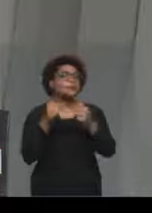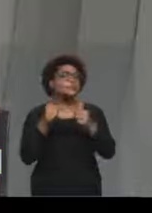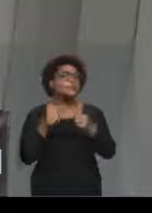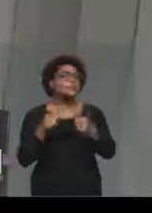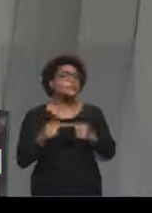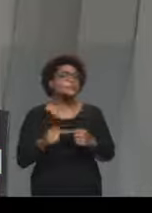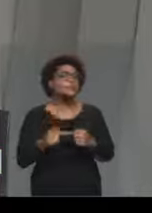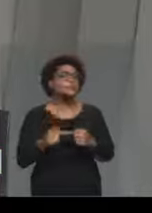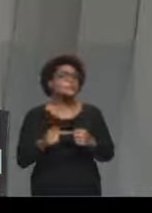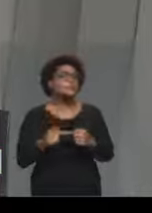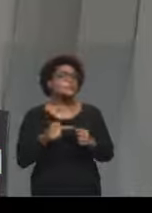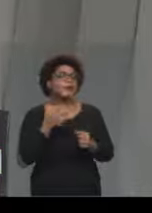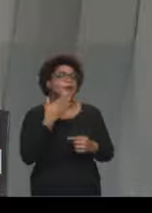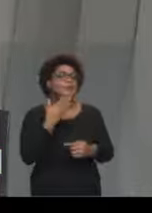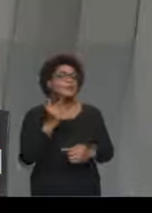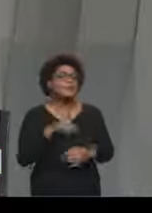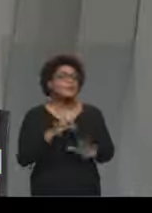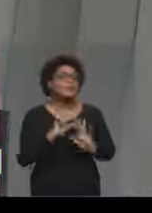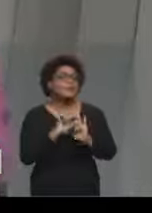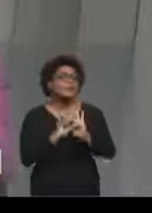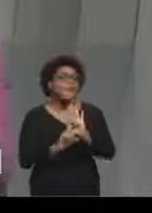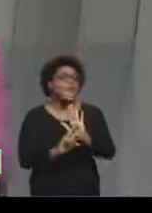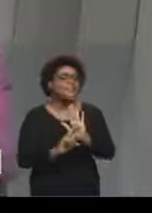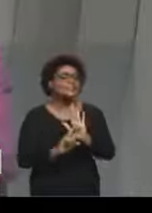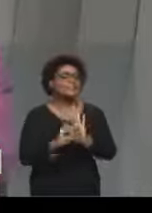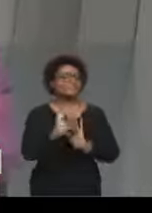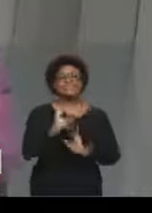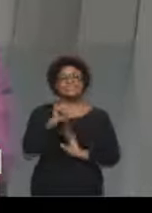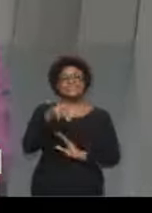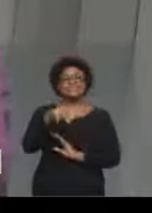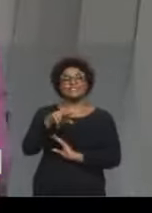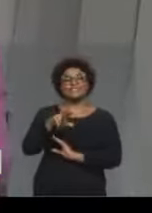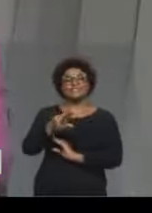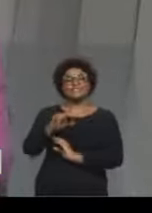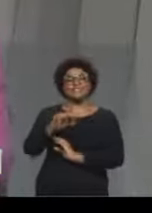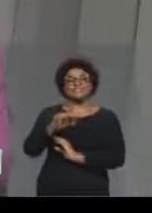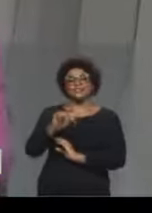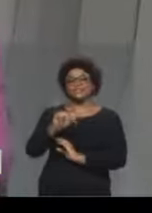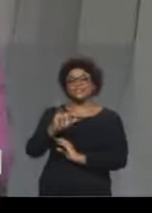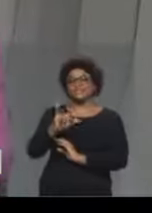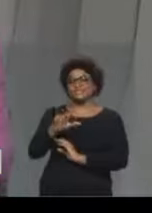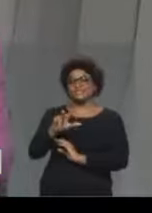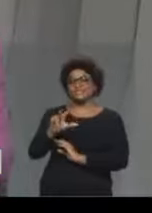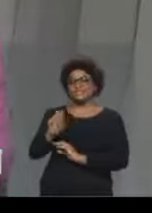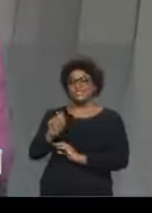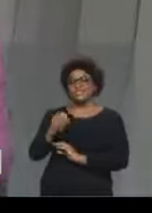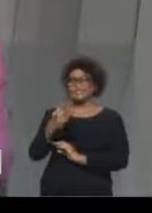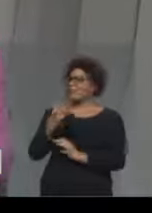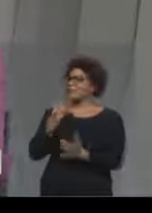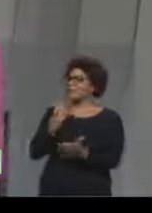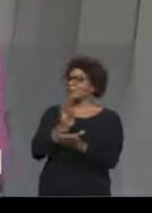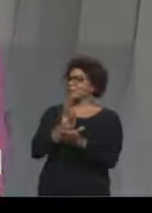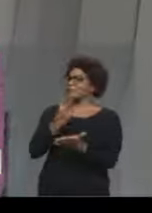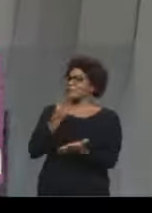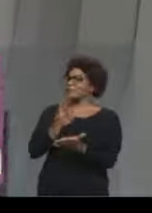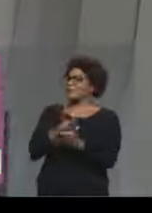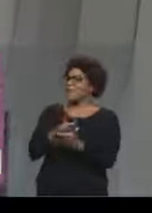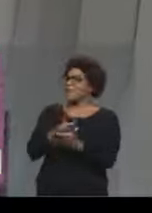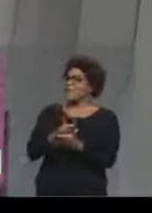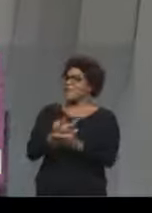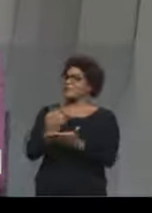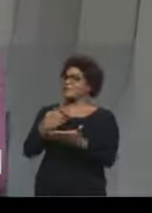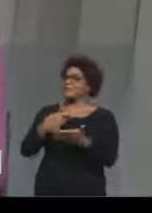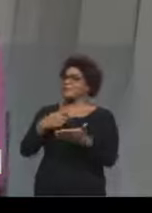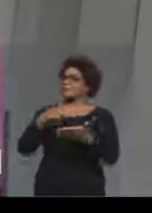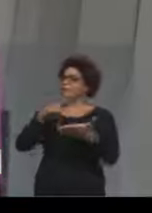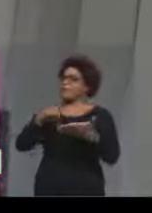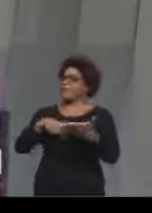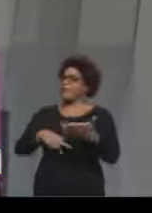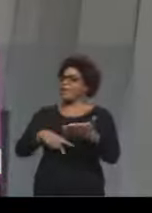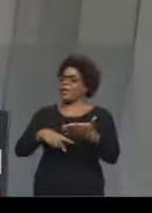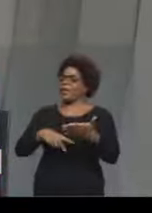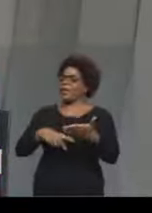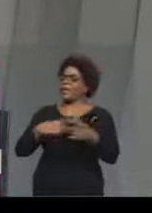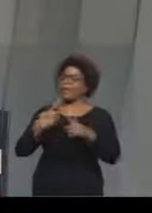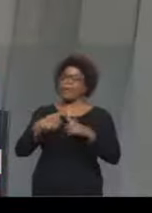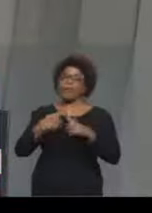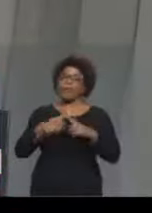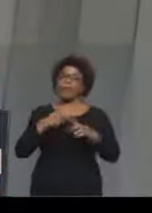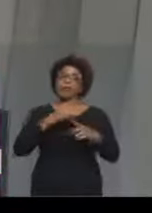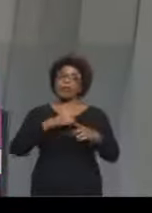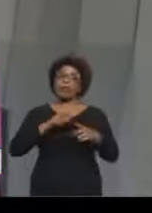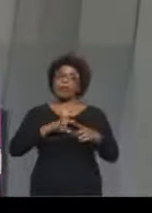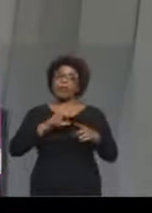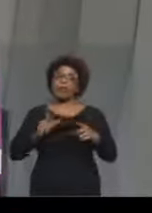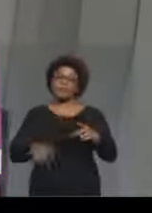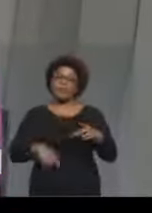texto? Injuntivo, né? Então, sempre tem que olhar. Por quê? Porque a diferença do injuntivo com o prescritivo é